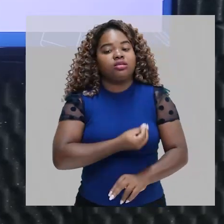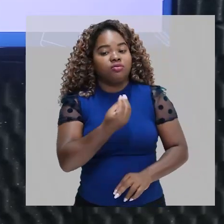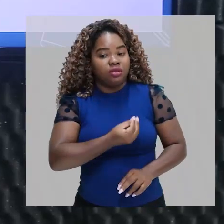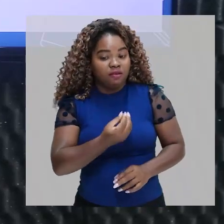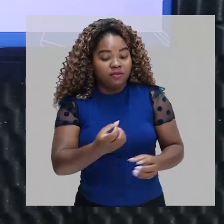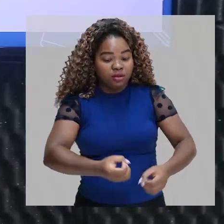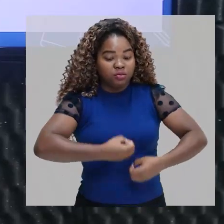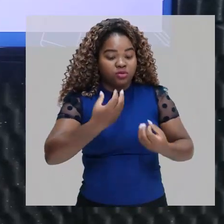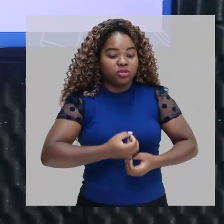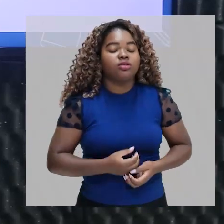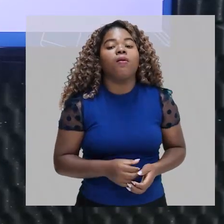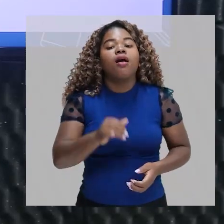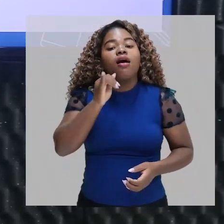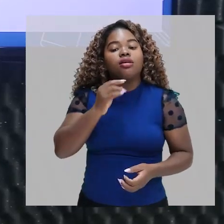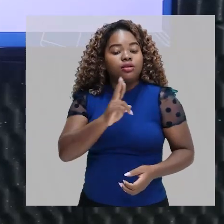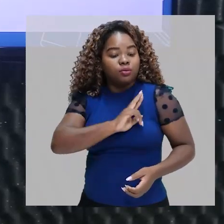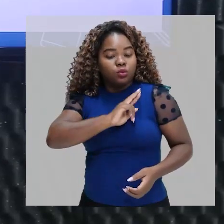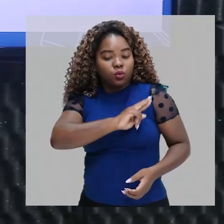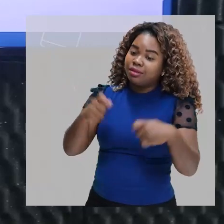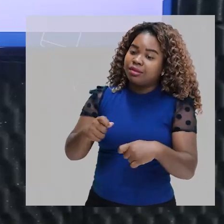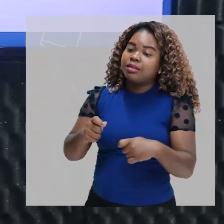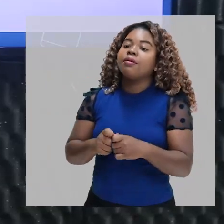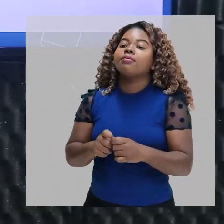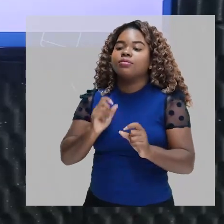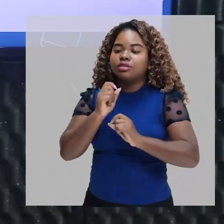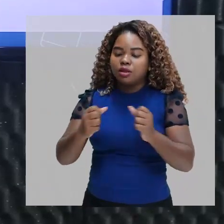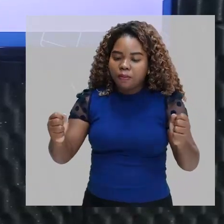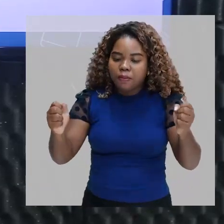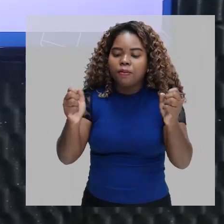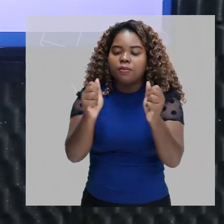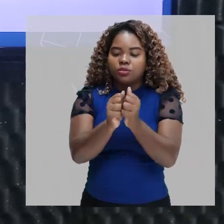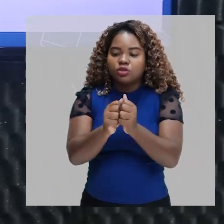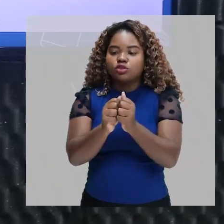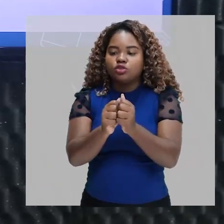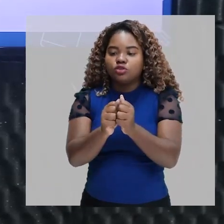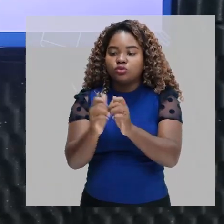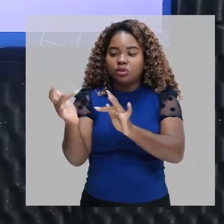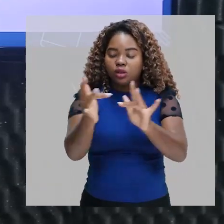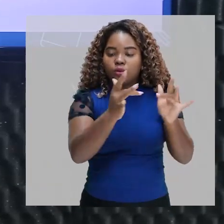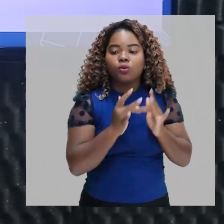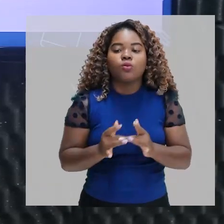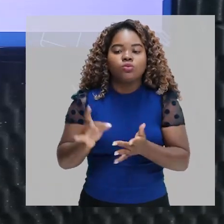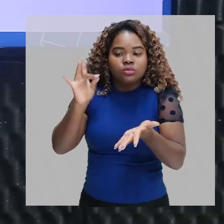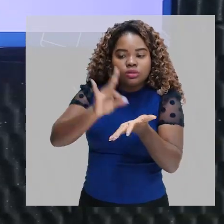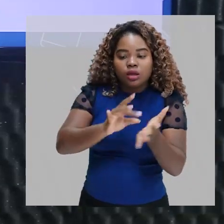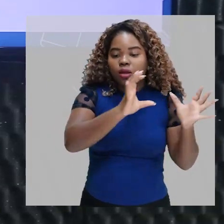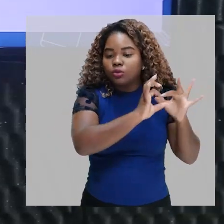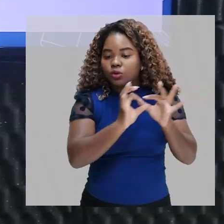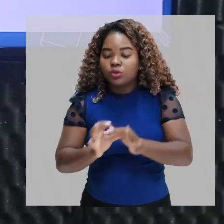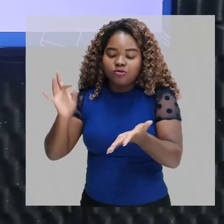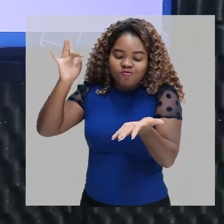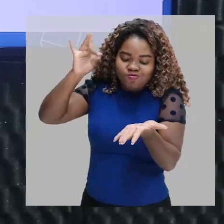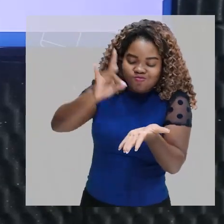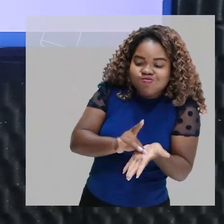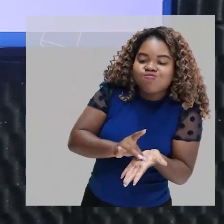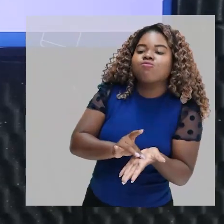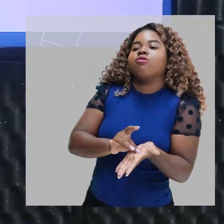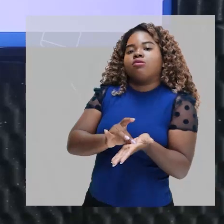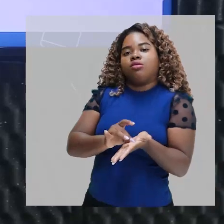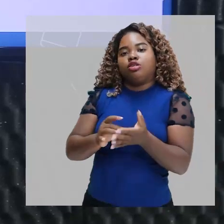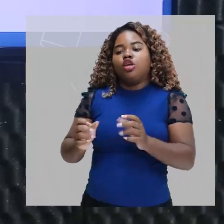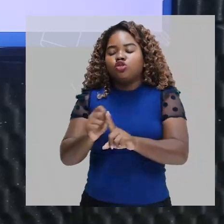lá. Começando aqui com um trecho do livro do Desassossego, de Bernardo Soares, que ele é